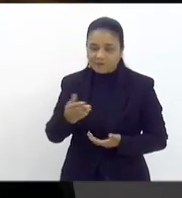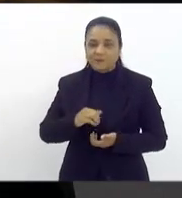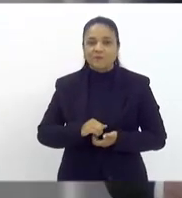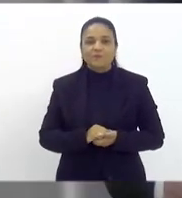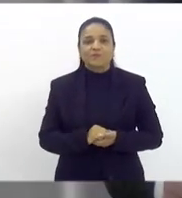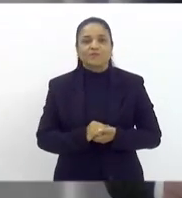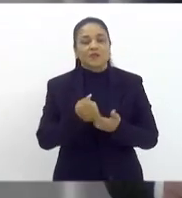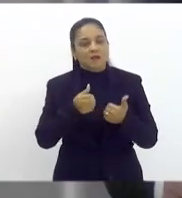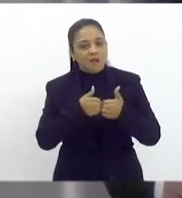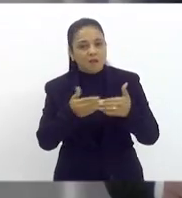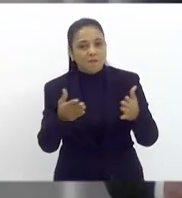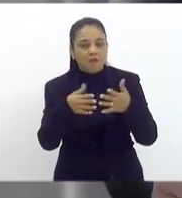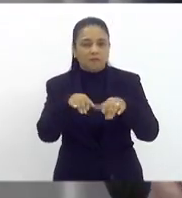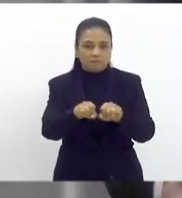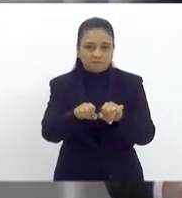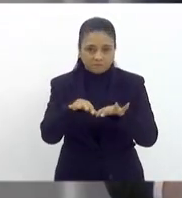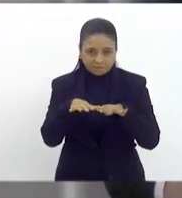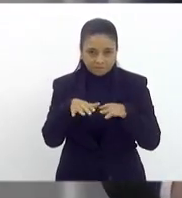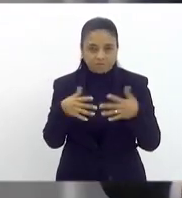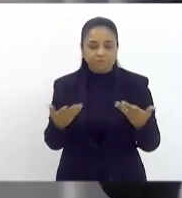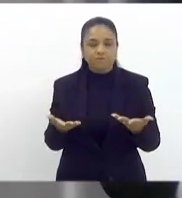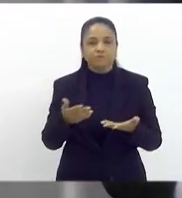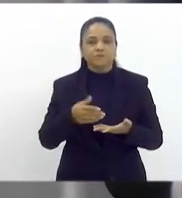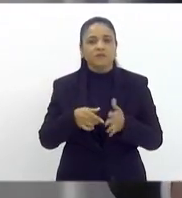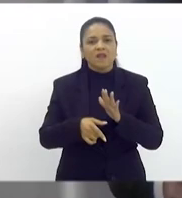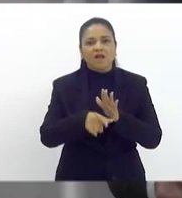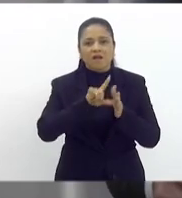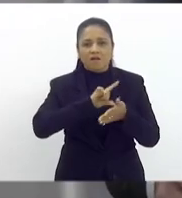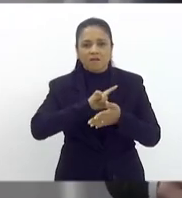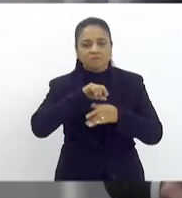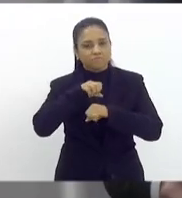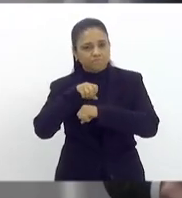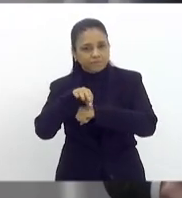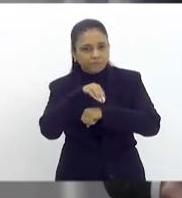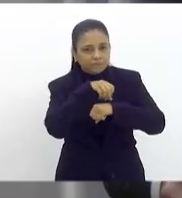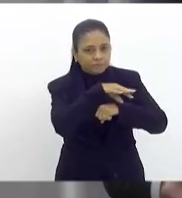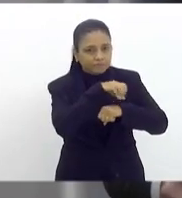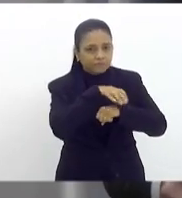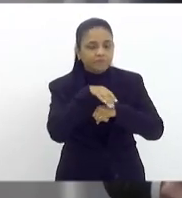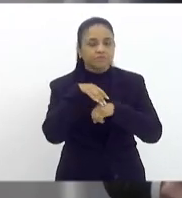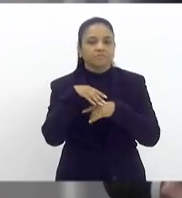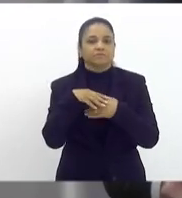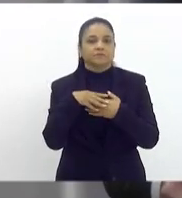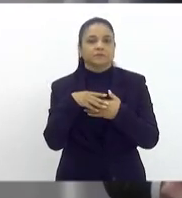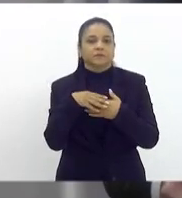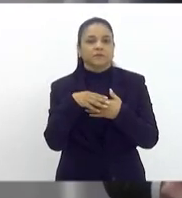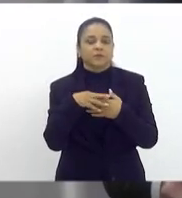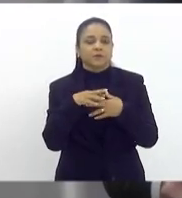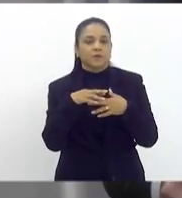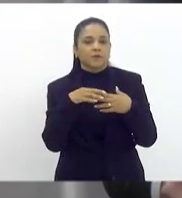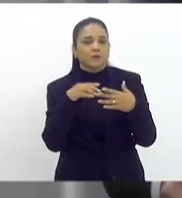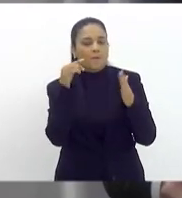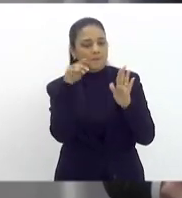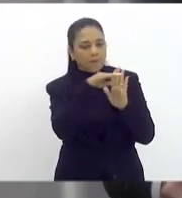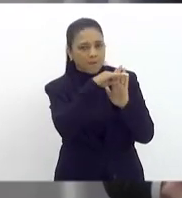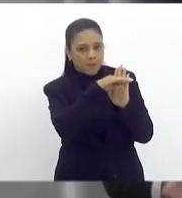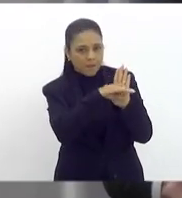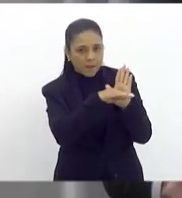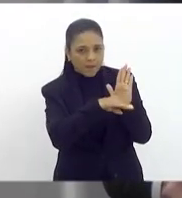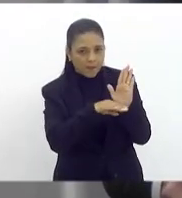Dou por aberto a sessão, mas antes de passar aos questionamentos dos nobres colegas, eu gostaria de